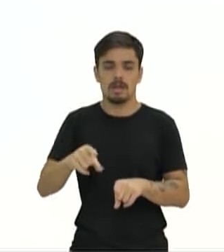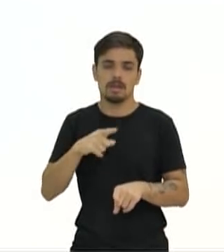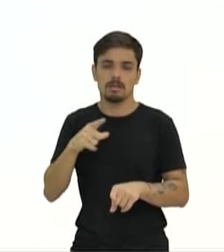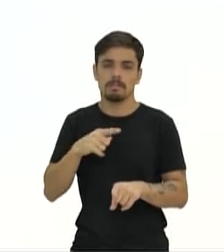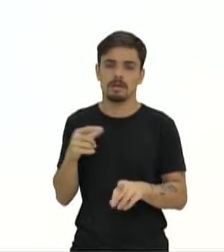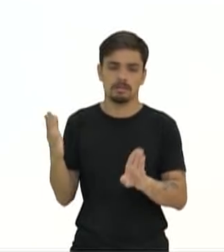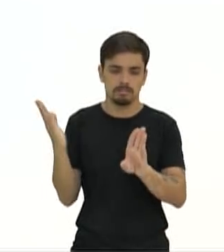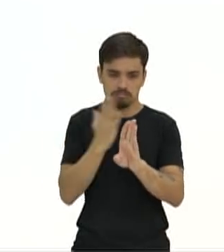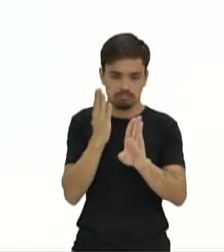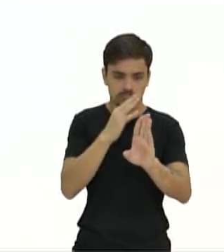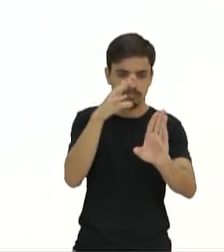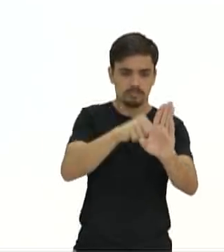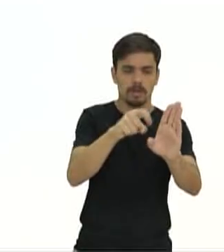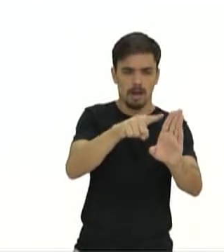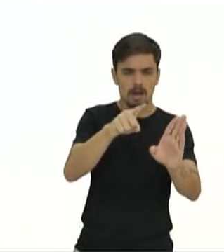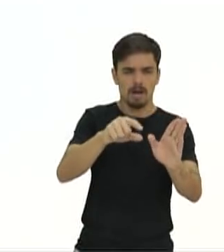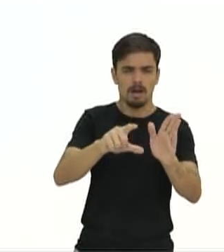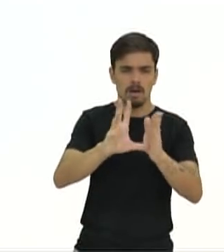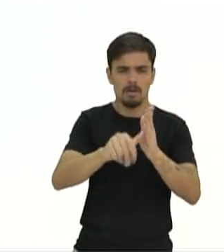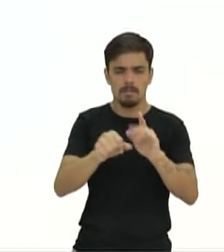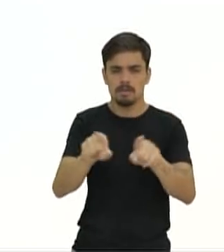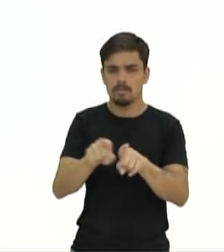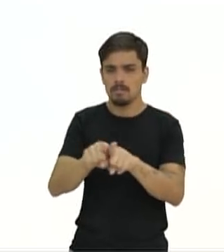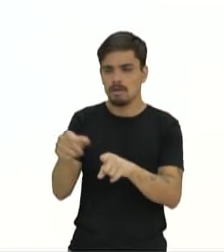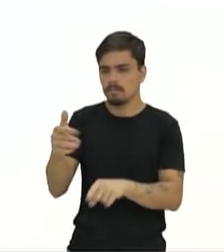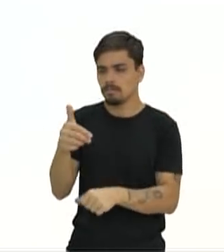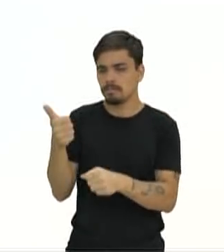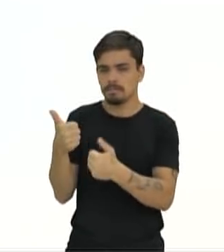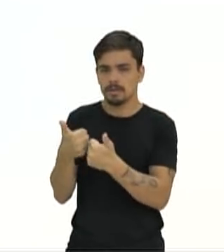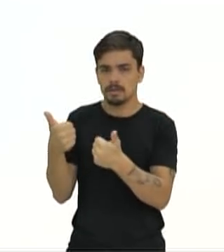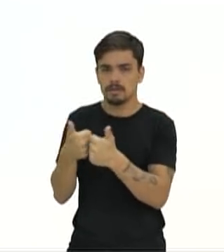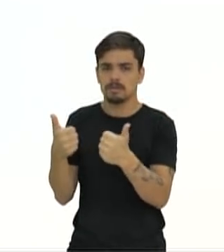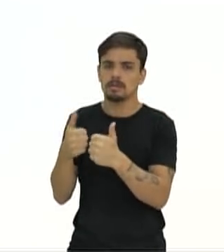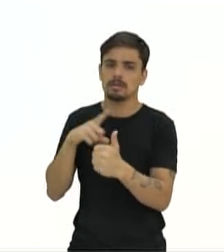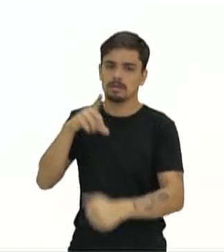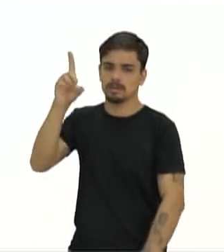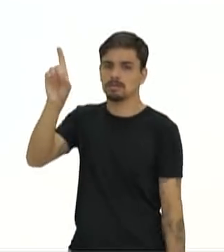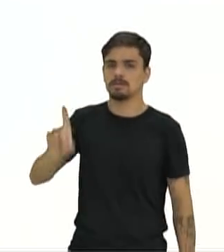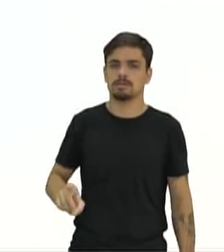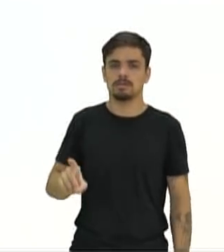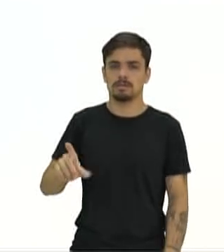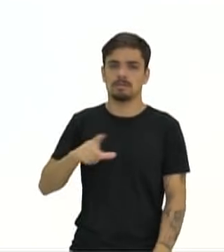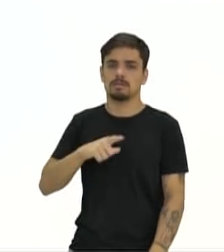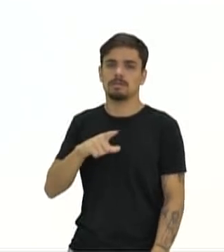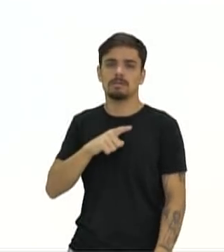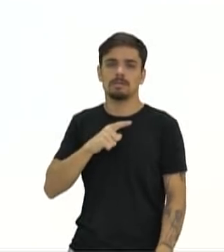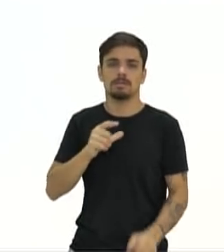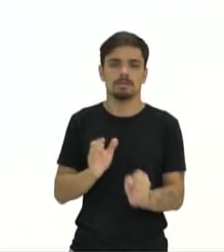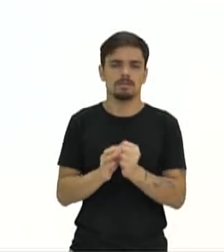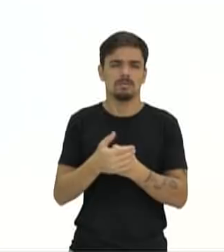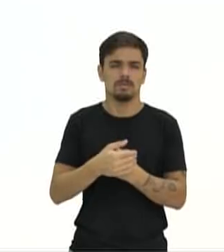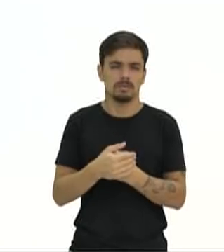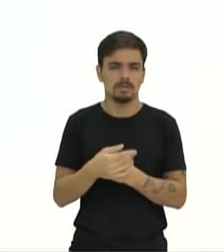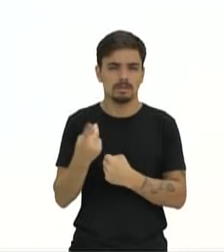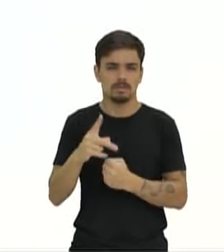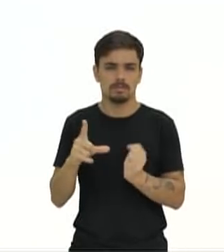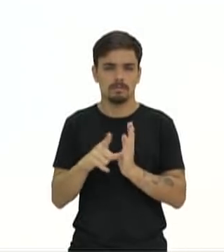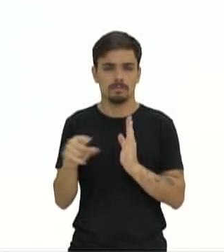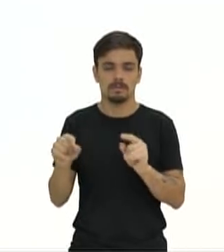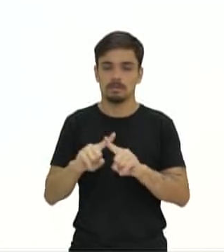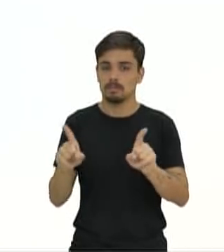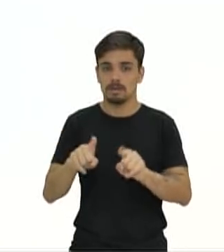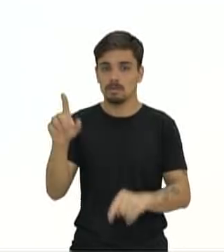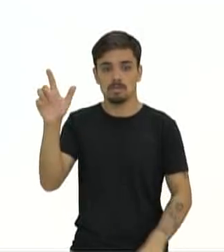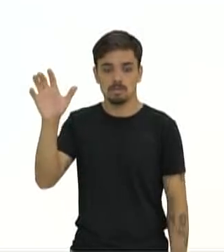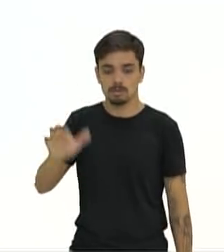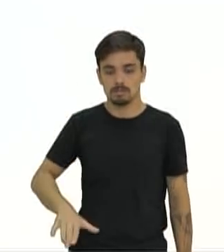perseguido, nenhum dos que estiverem ao redor tem o direito de protegê-lo, cobrindo sua fuga. Isso não diminui o